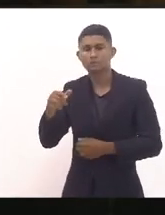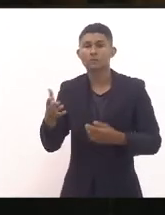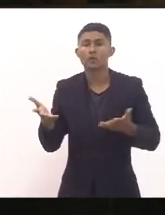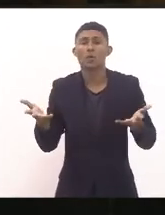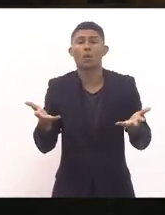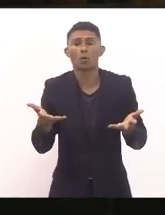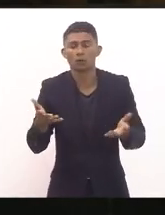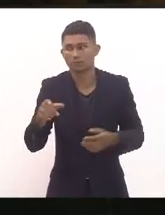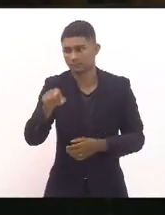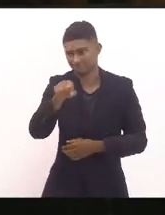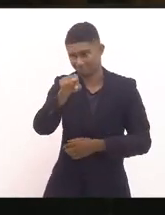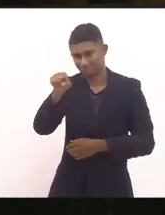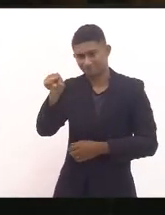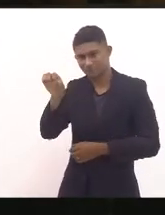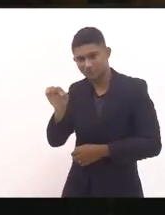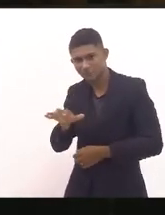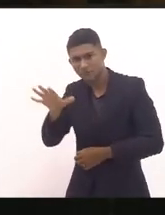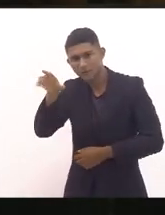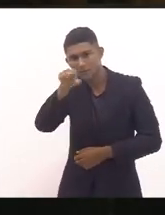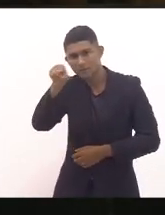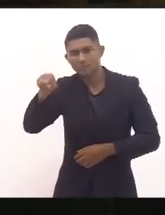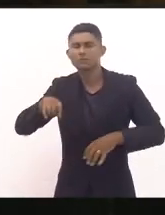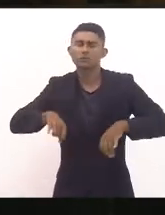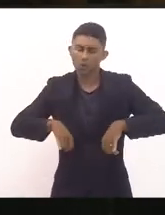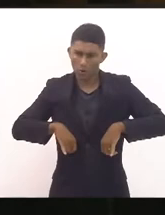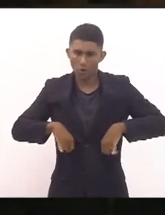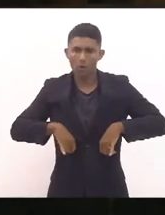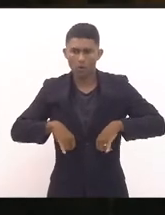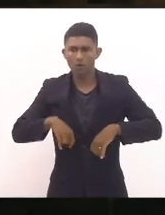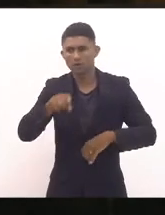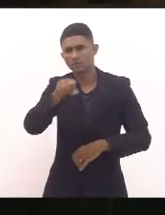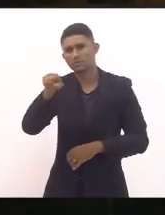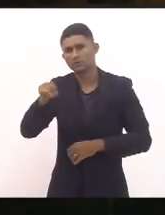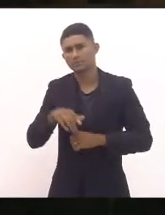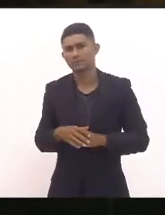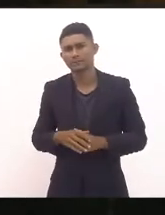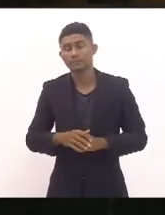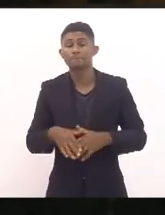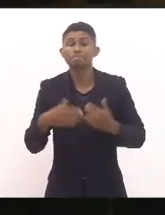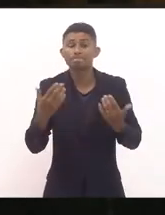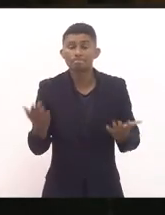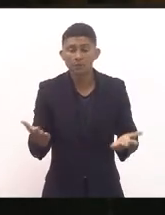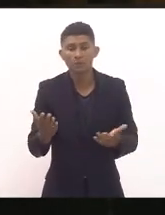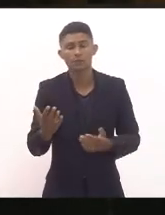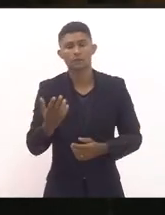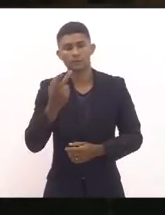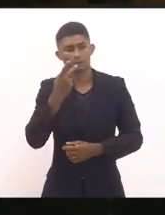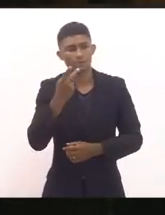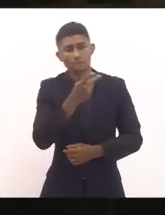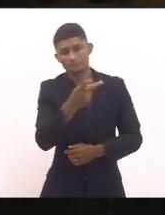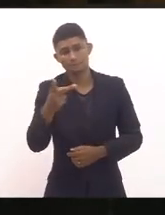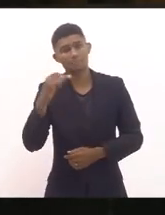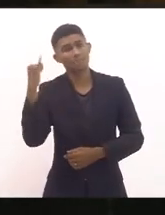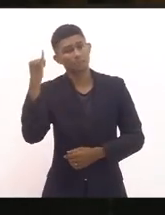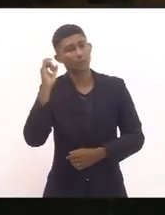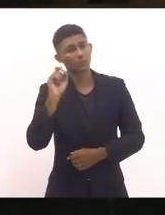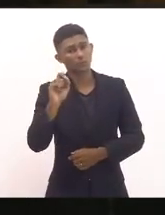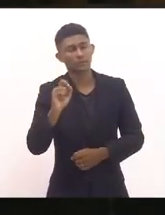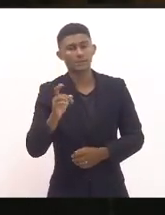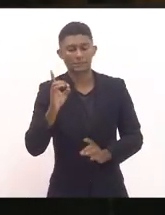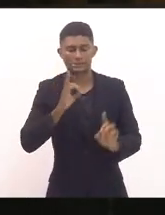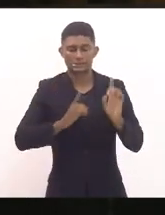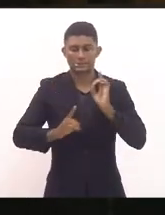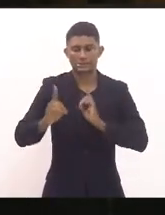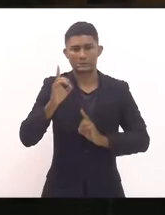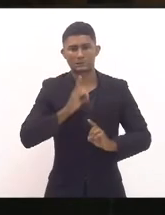situação extremamente de vulnerabilidade. E aí, senhora presidenta, é importante dizer que aumentou a depressão,